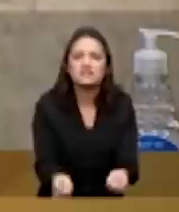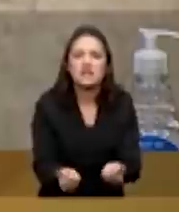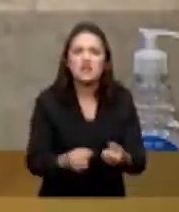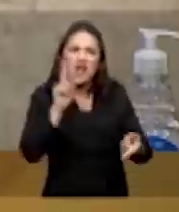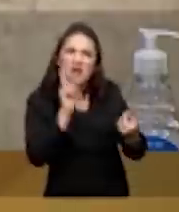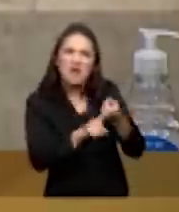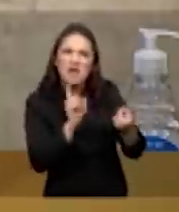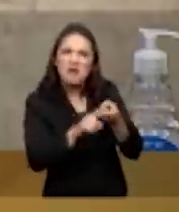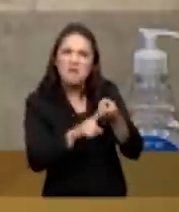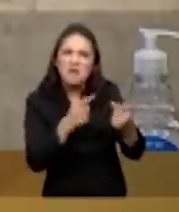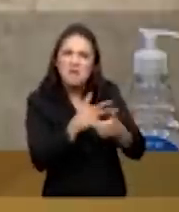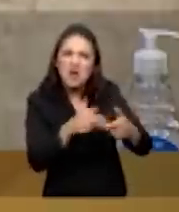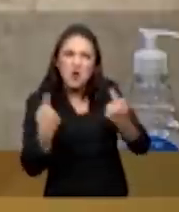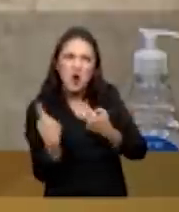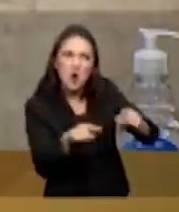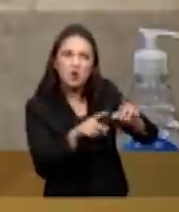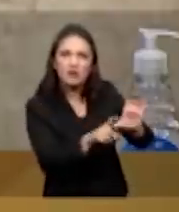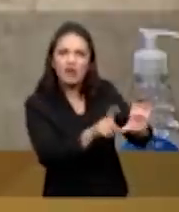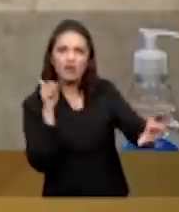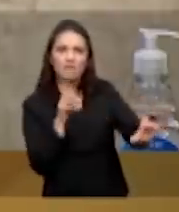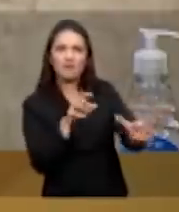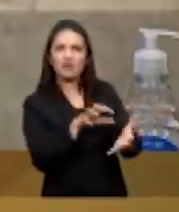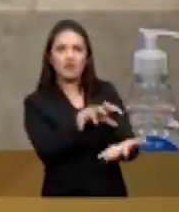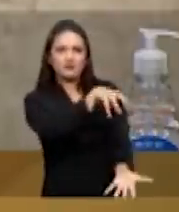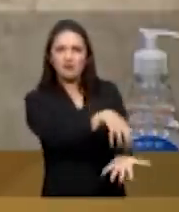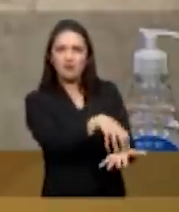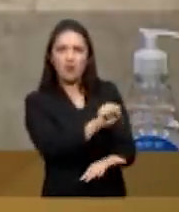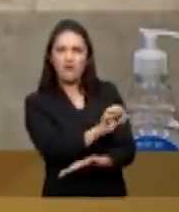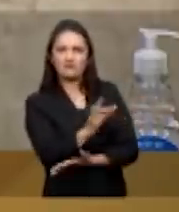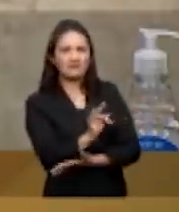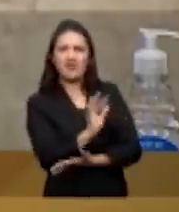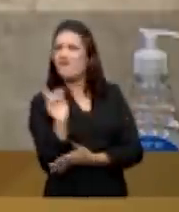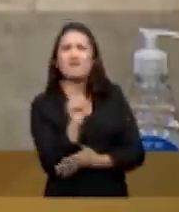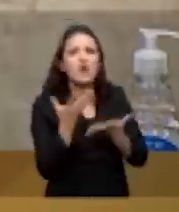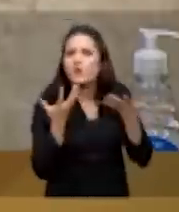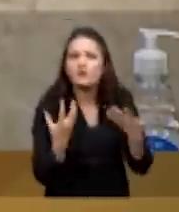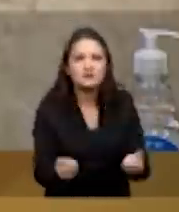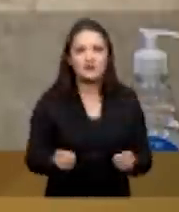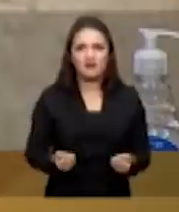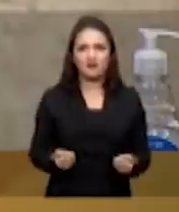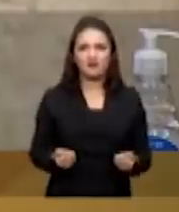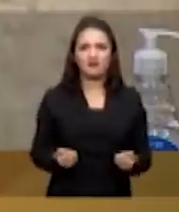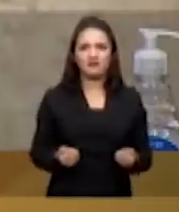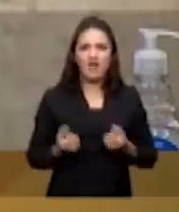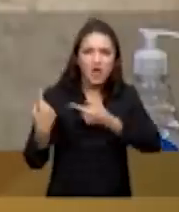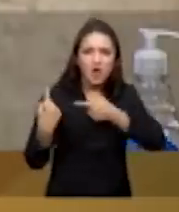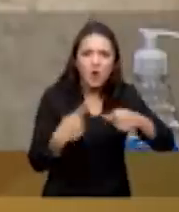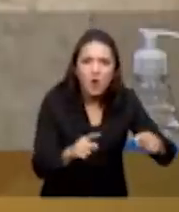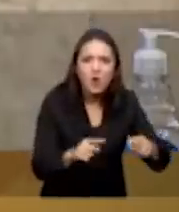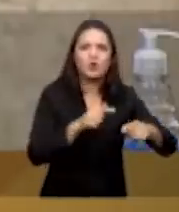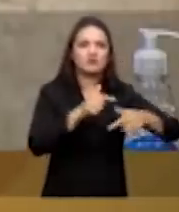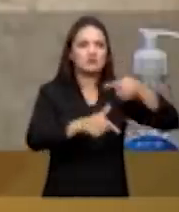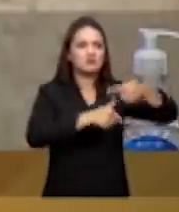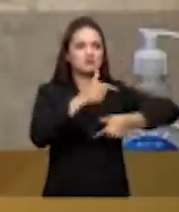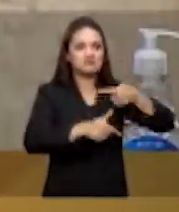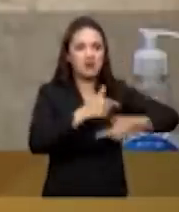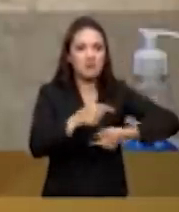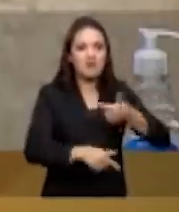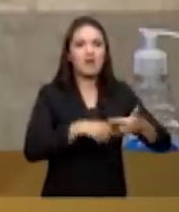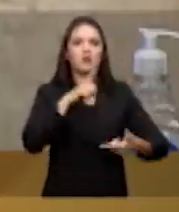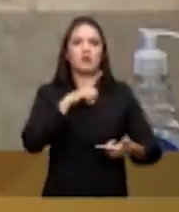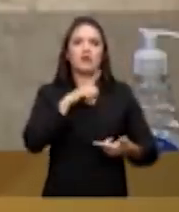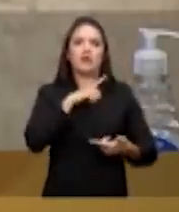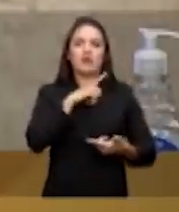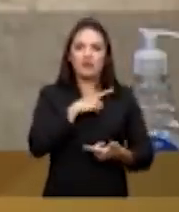ameaças à sua independência, nem intimidações ao exercício regular de